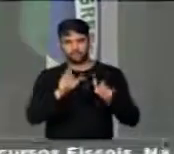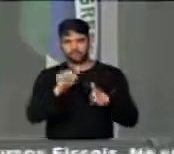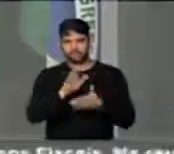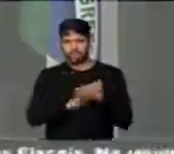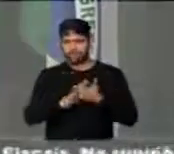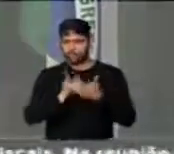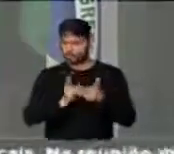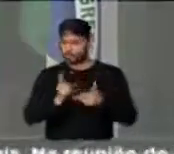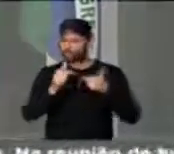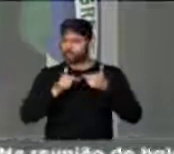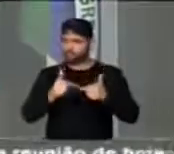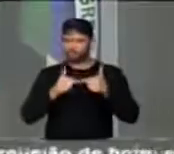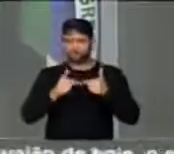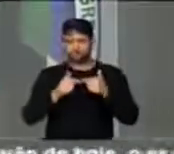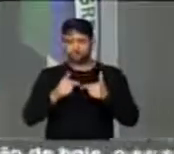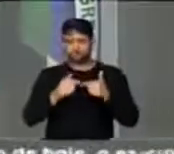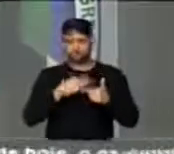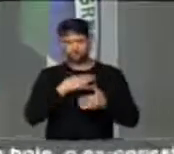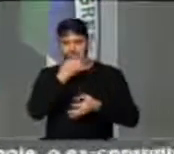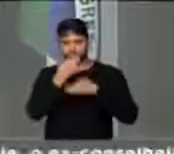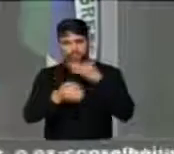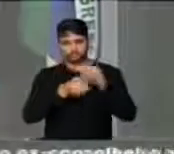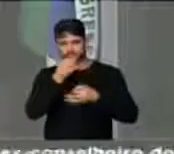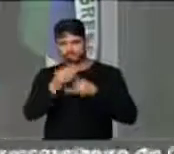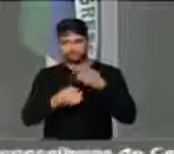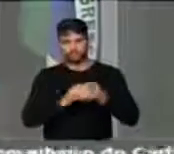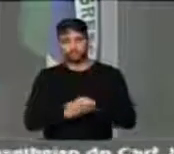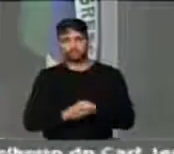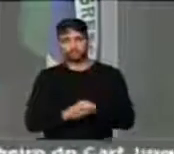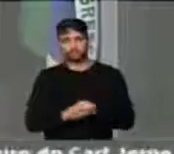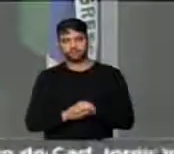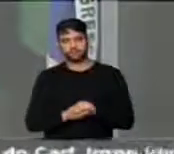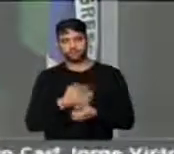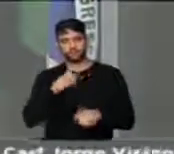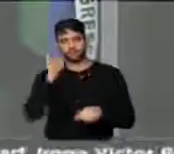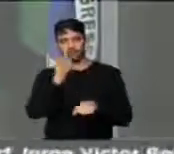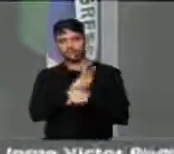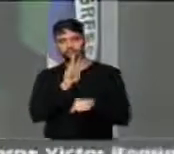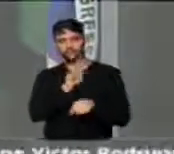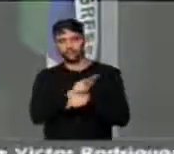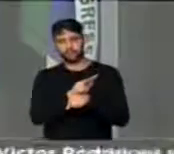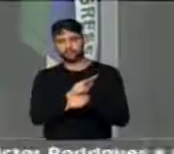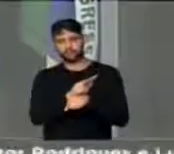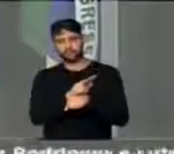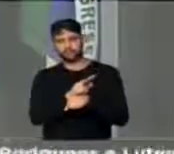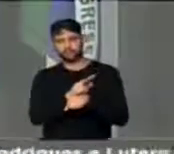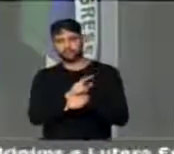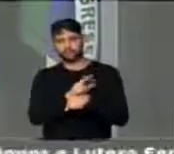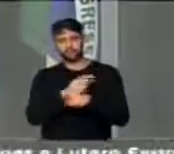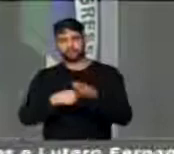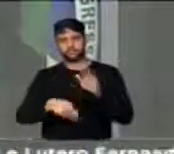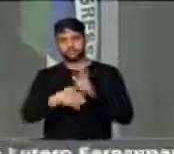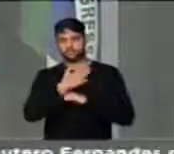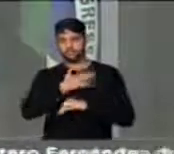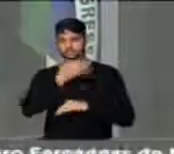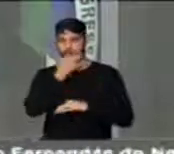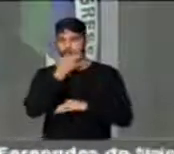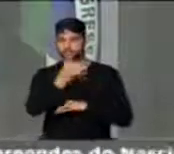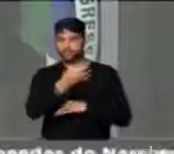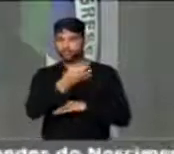lutem com as suas convicções, que defendam os seus pontos de